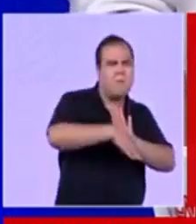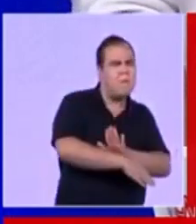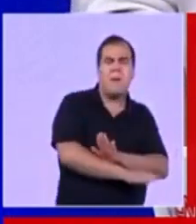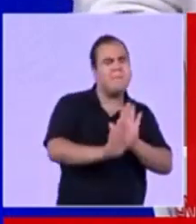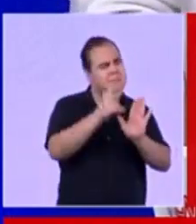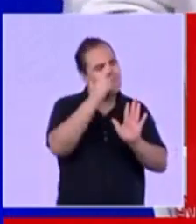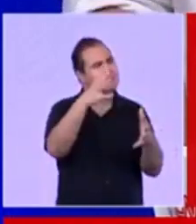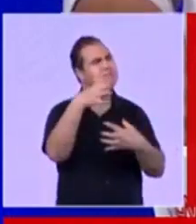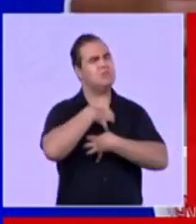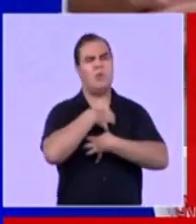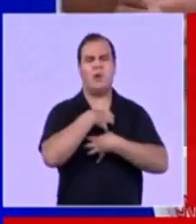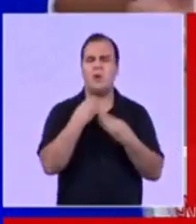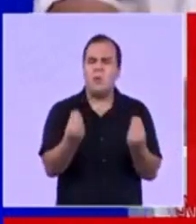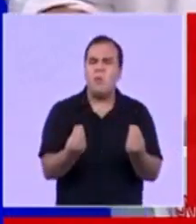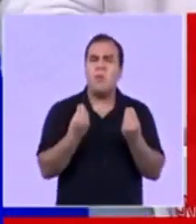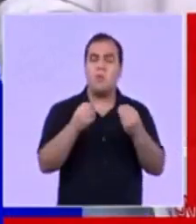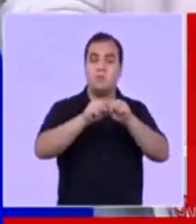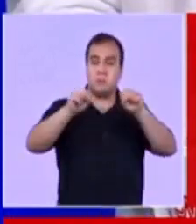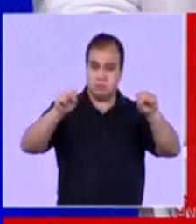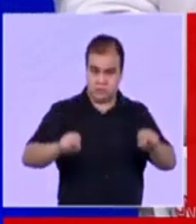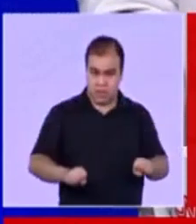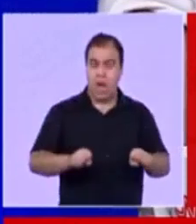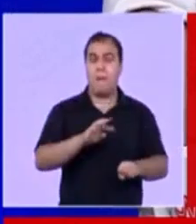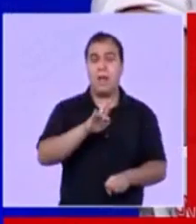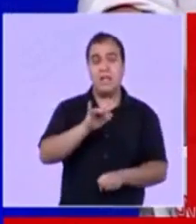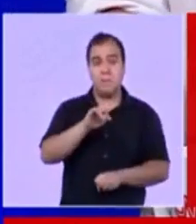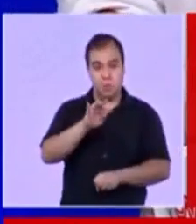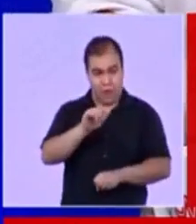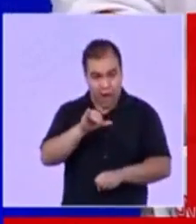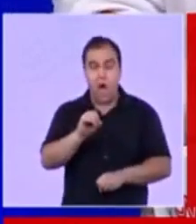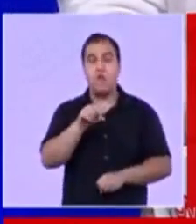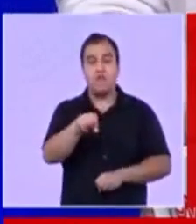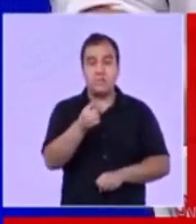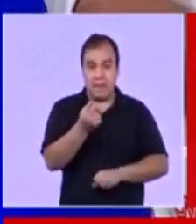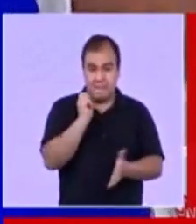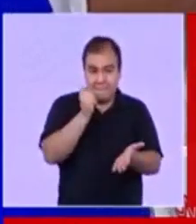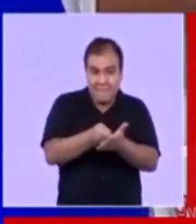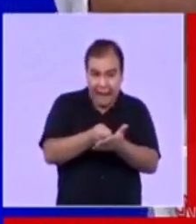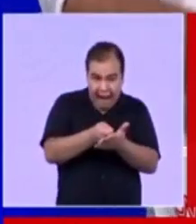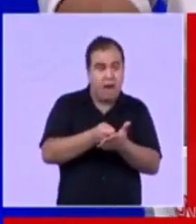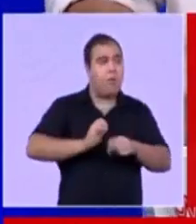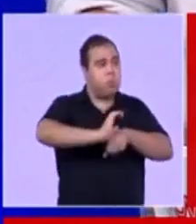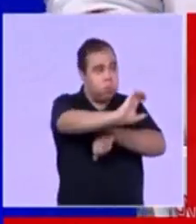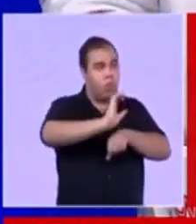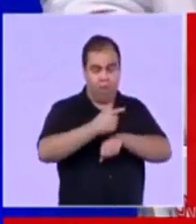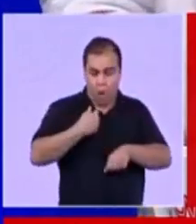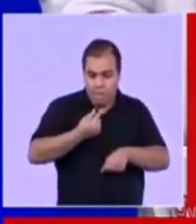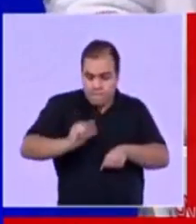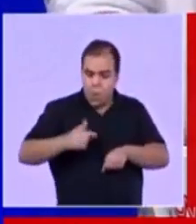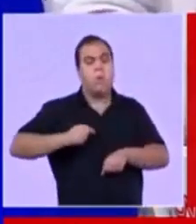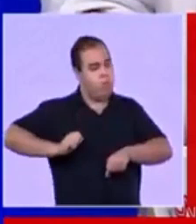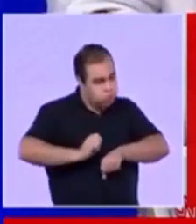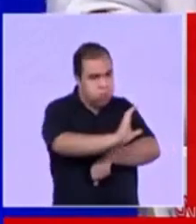mas toca na gente também é uma tributário brasileiro quem tem mais pagamentos quem tem menos paga mais isso que você ser revisto e